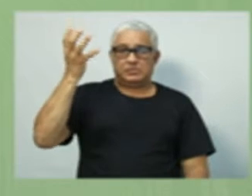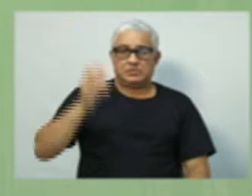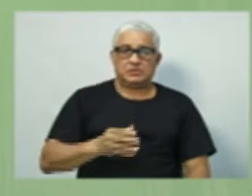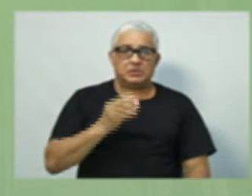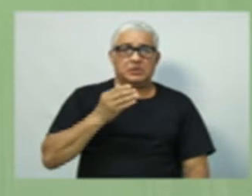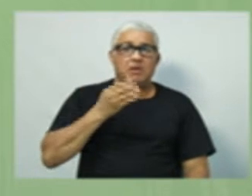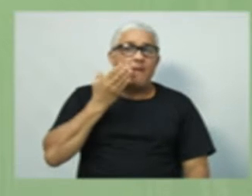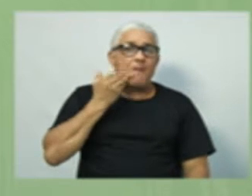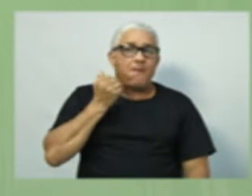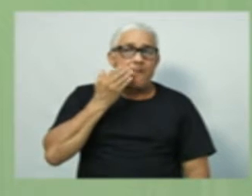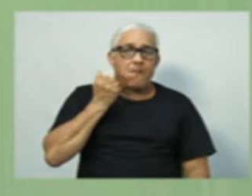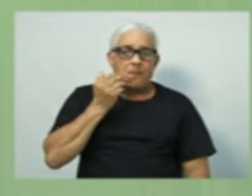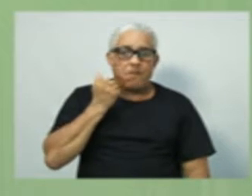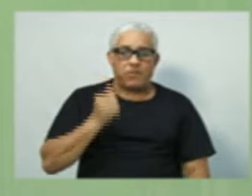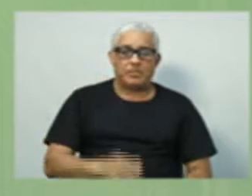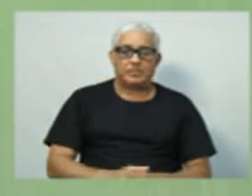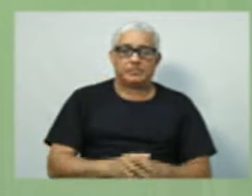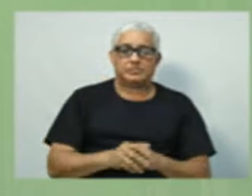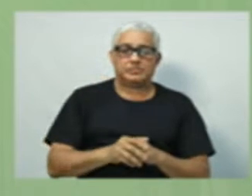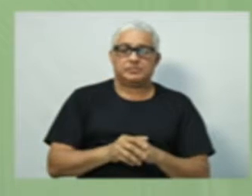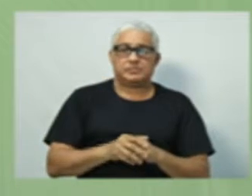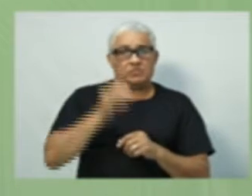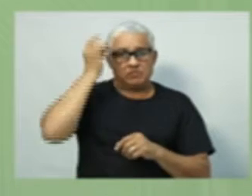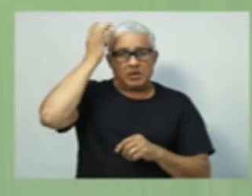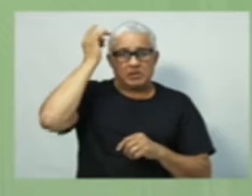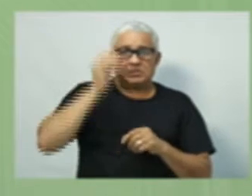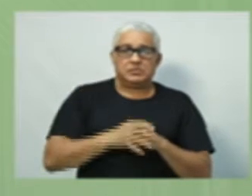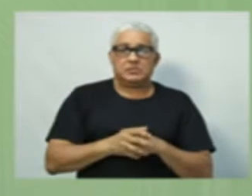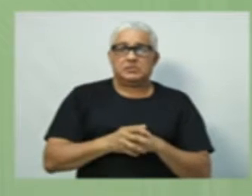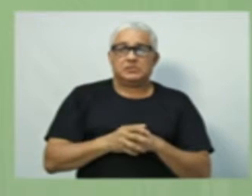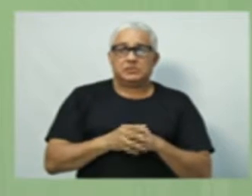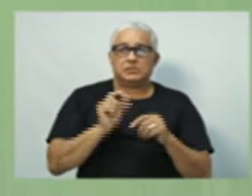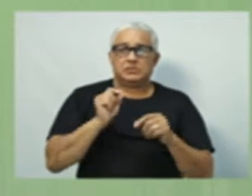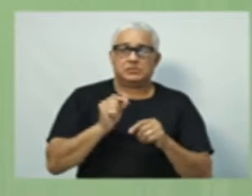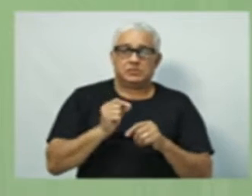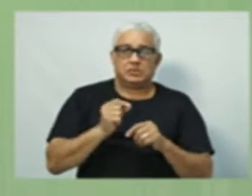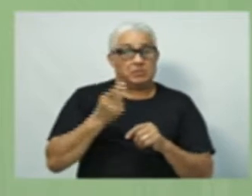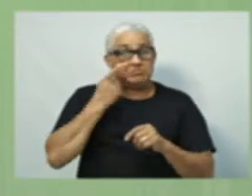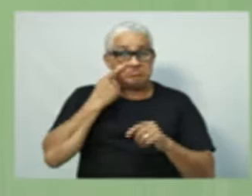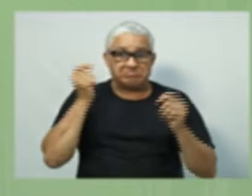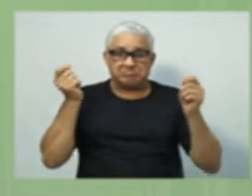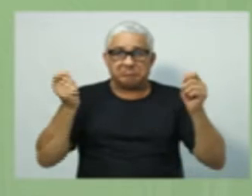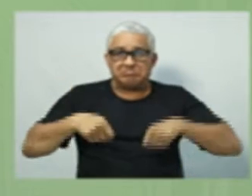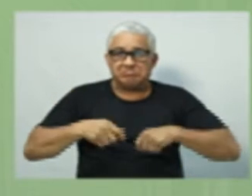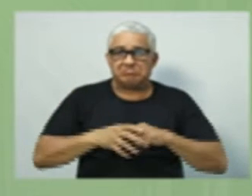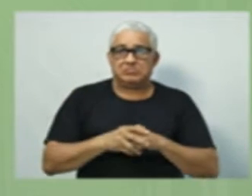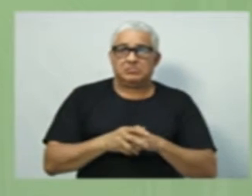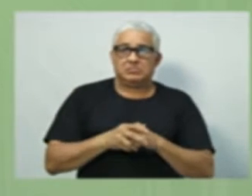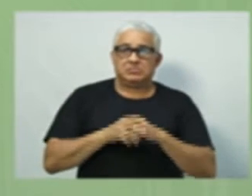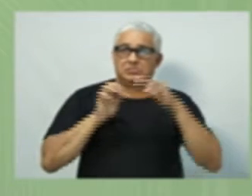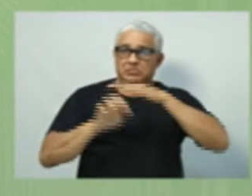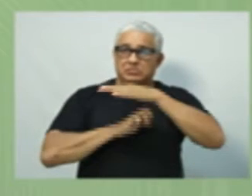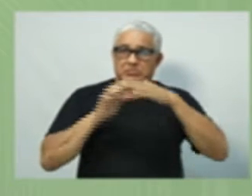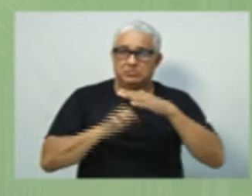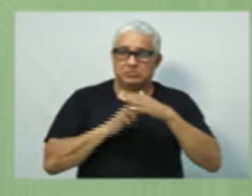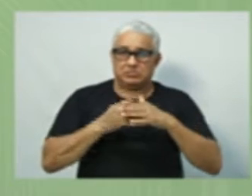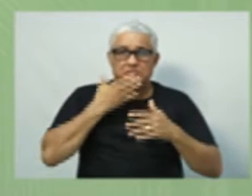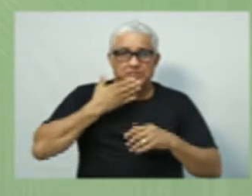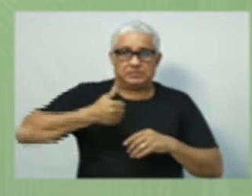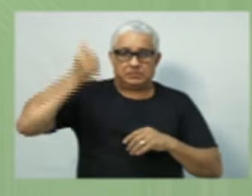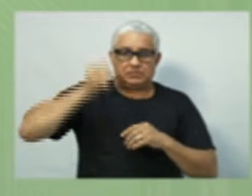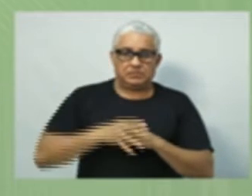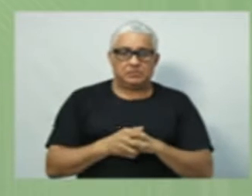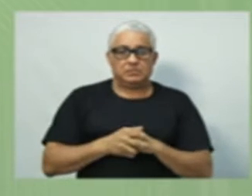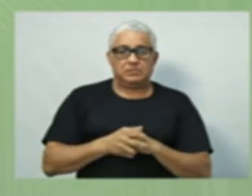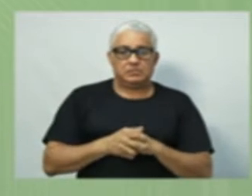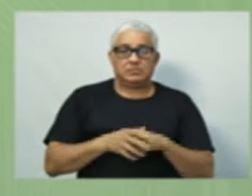ok tornando mais fácil de se verificar a situação de uma empresa ok